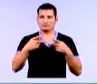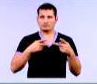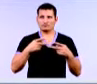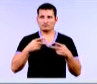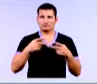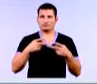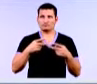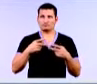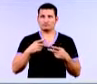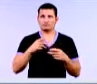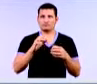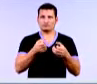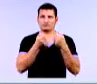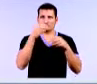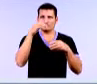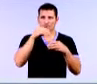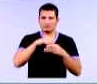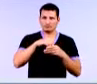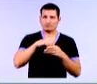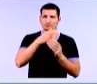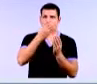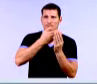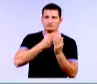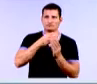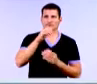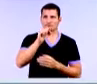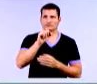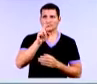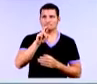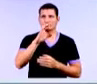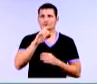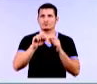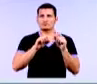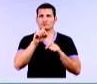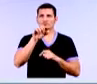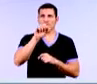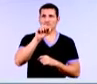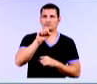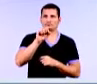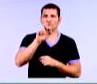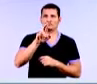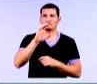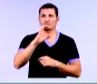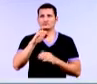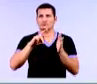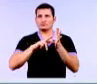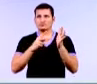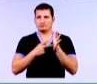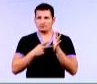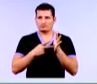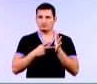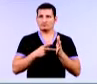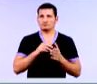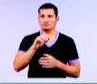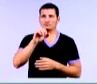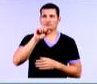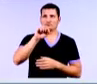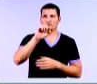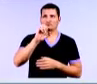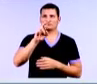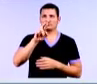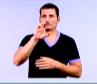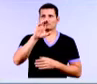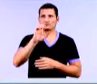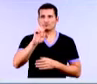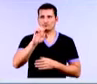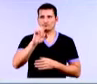diretório src de cada projeto. O que o src significa? Source. Source